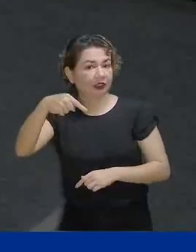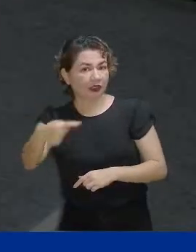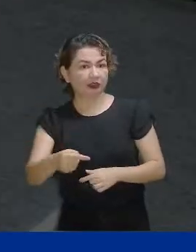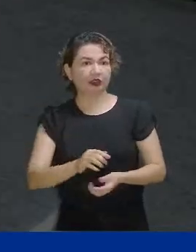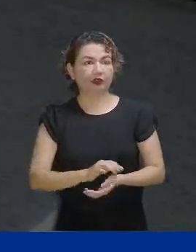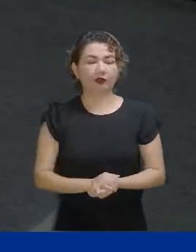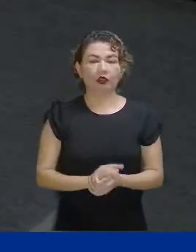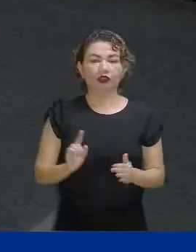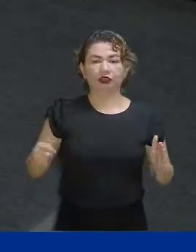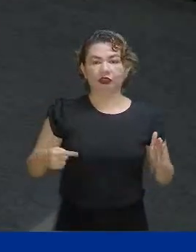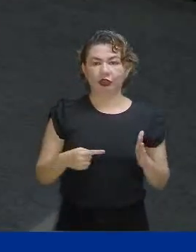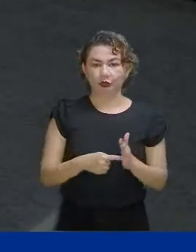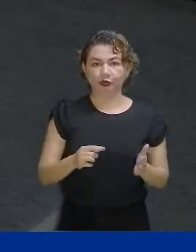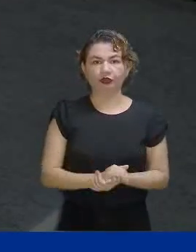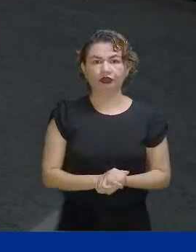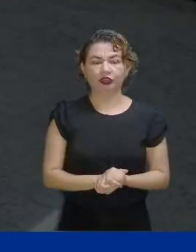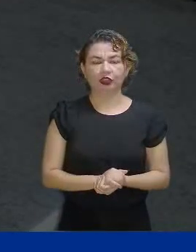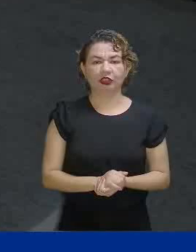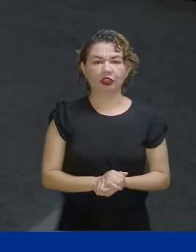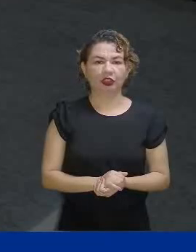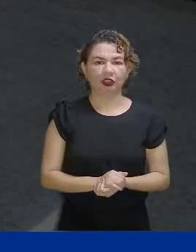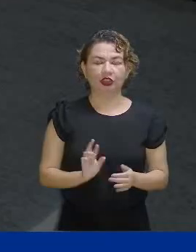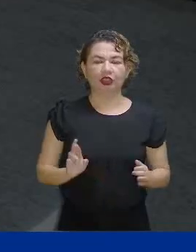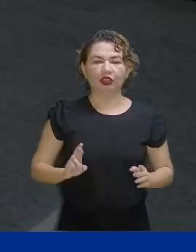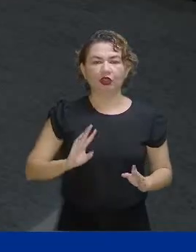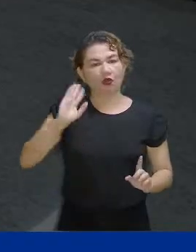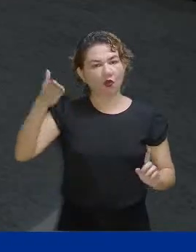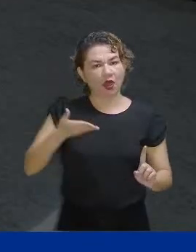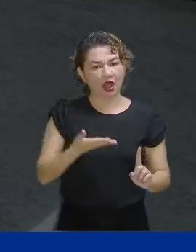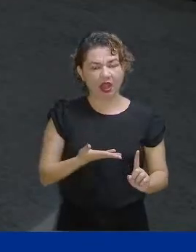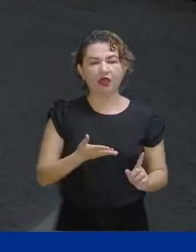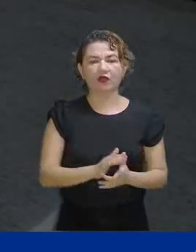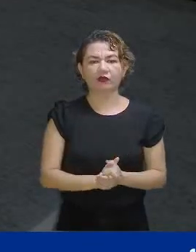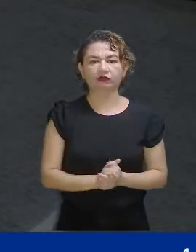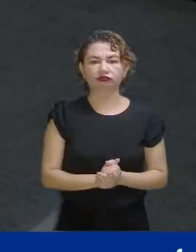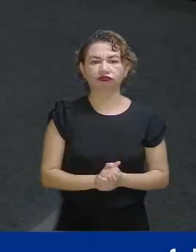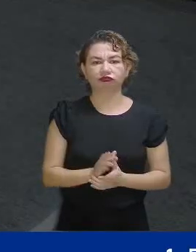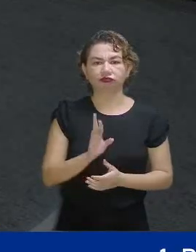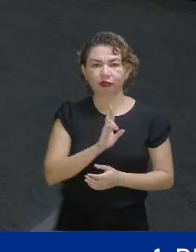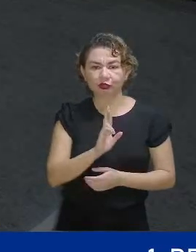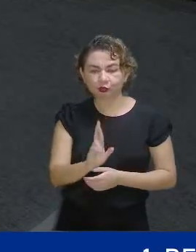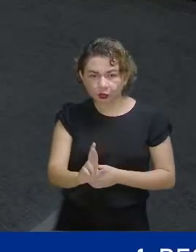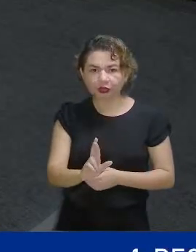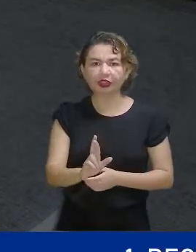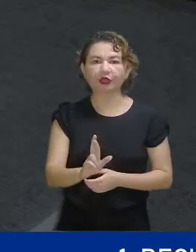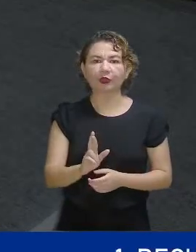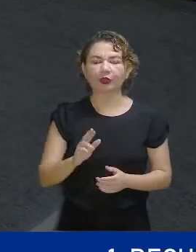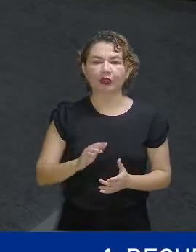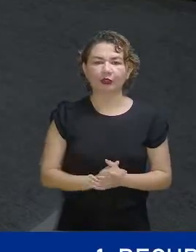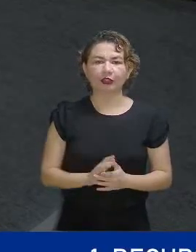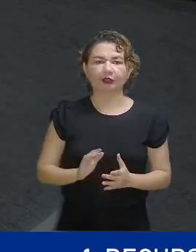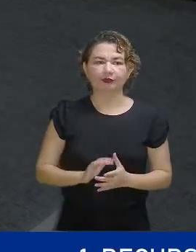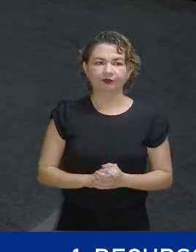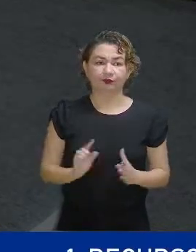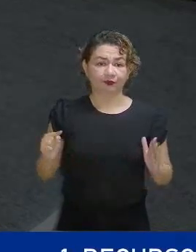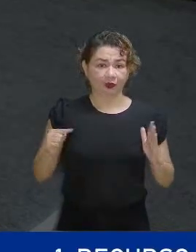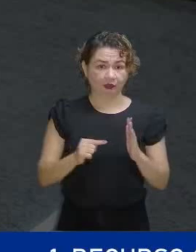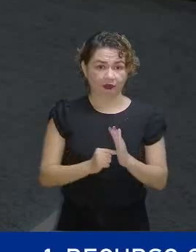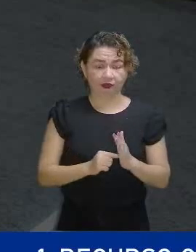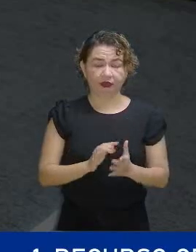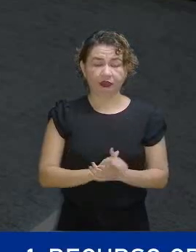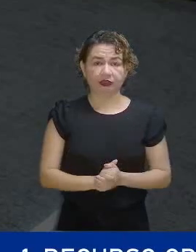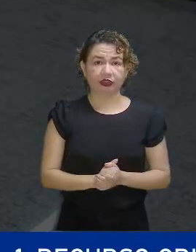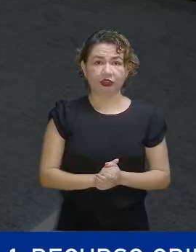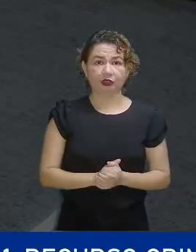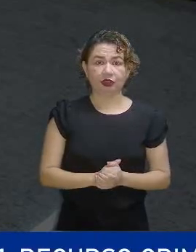recebimento da denúncia e a citação do réu, a defesa apresentou resposta à acusação. Na audiência de instrução e julgamento